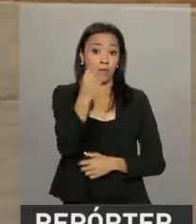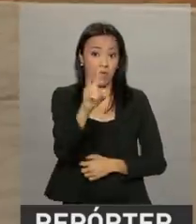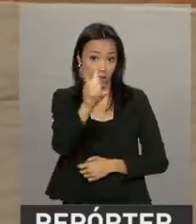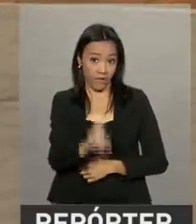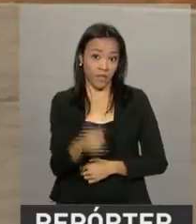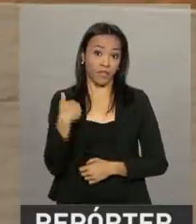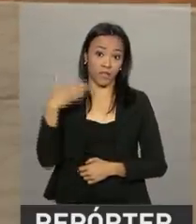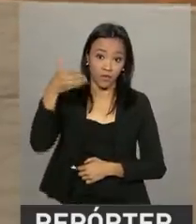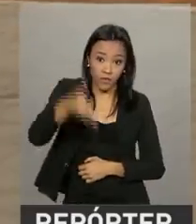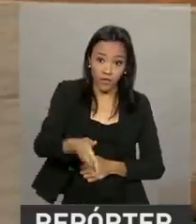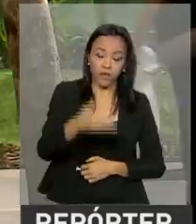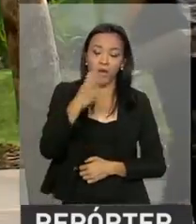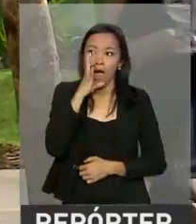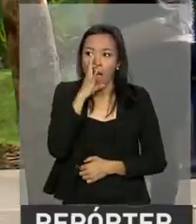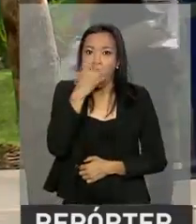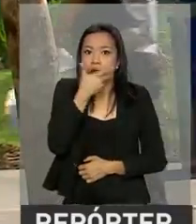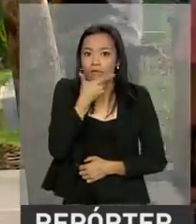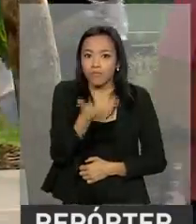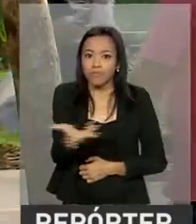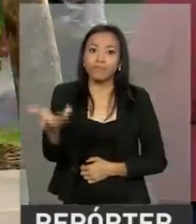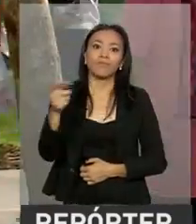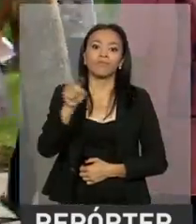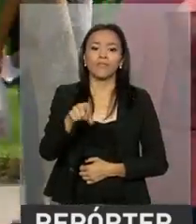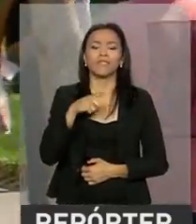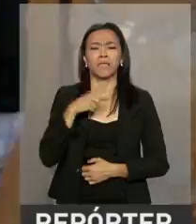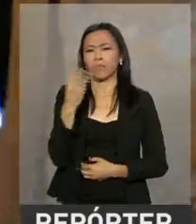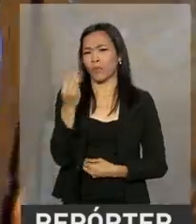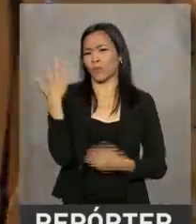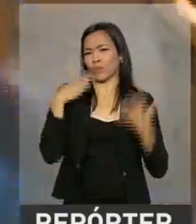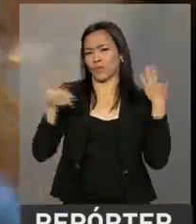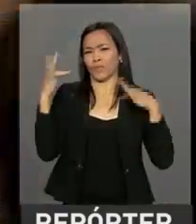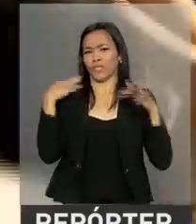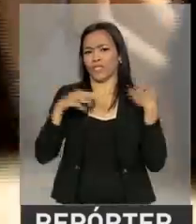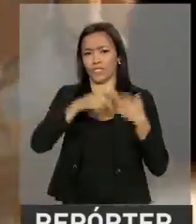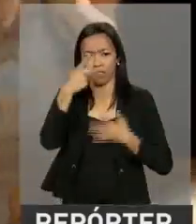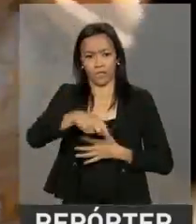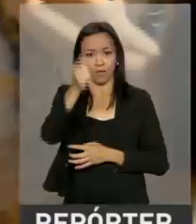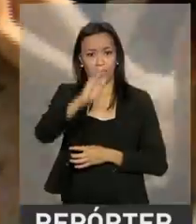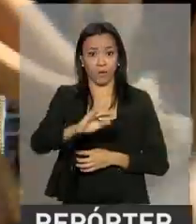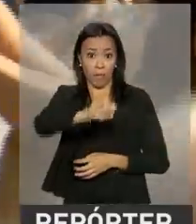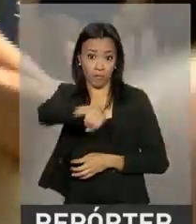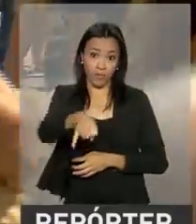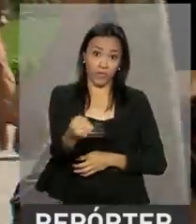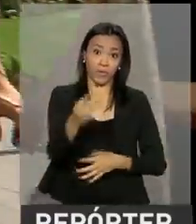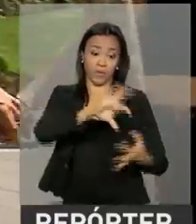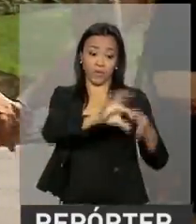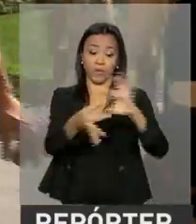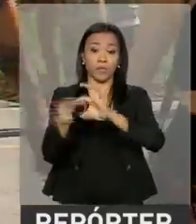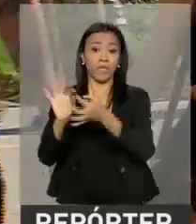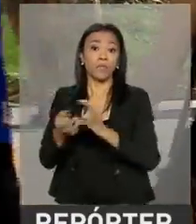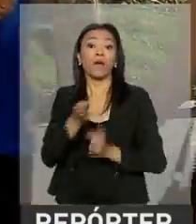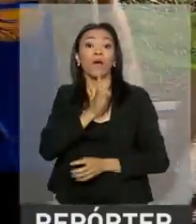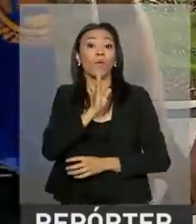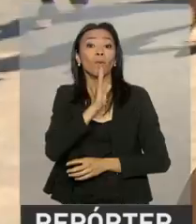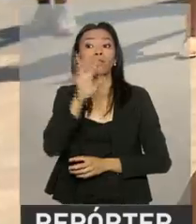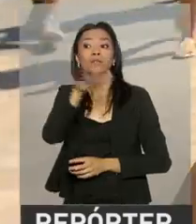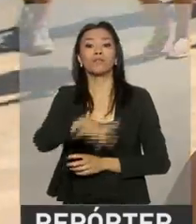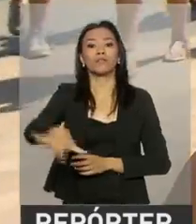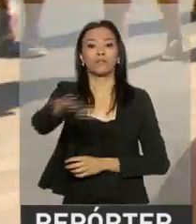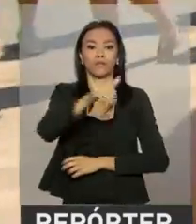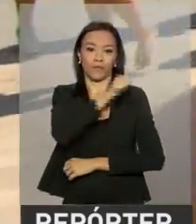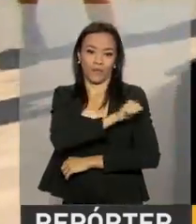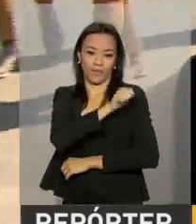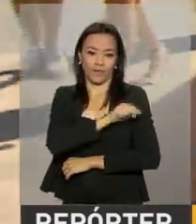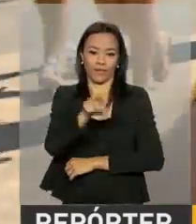aqui e eu tô achando incrível. E tem muito turista brasileiro que aproveitou as Olimpíadas para fazer a estreia na cidade maravilhosa. Ah,